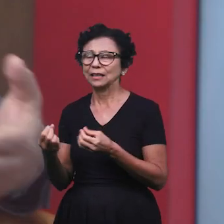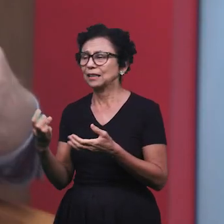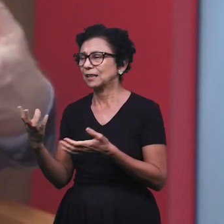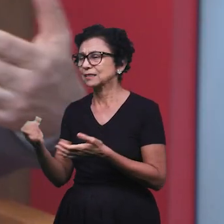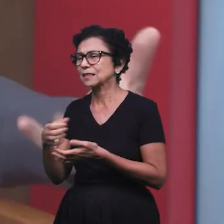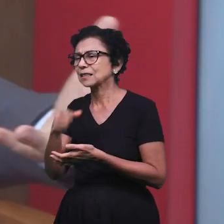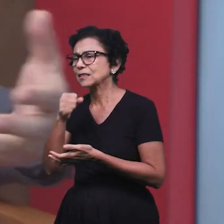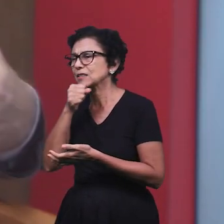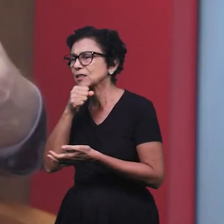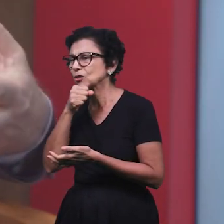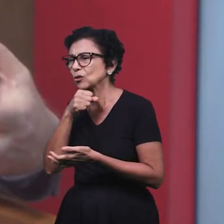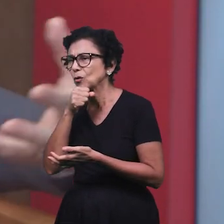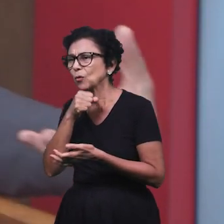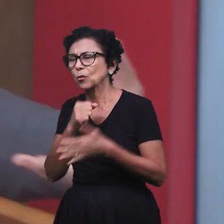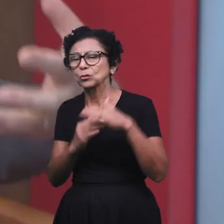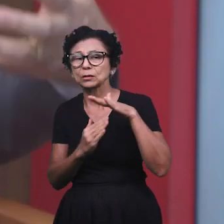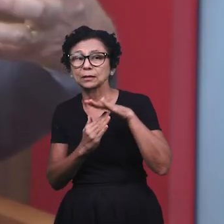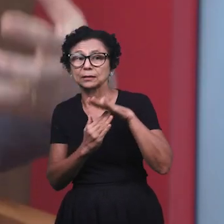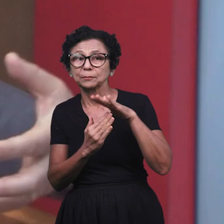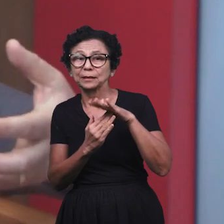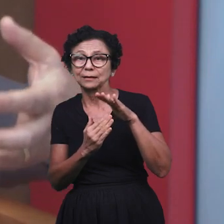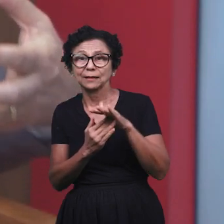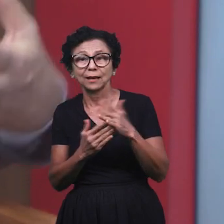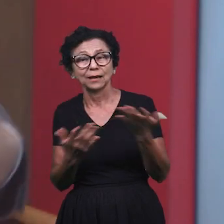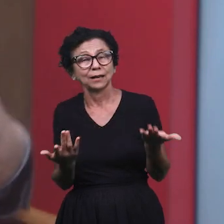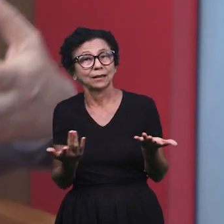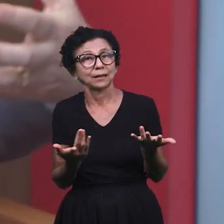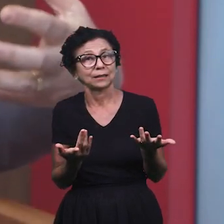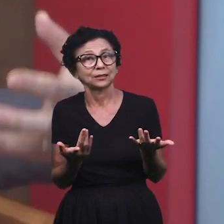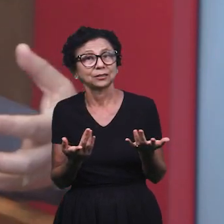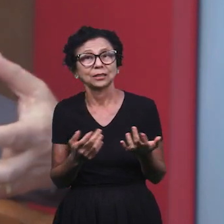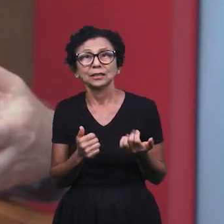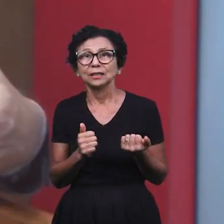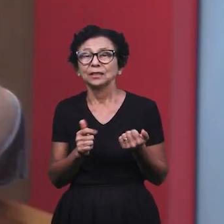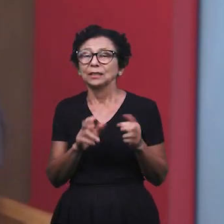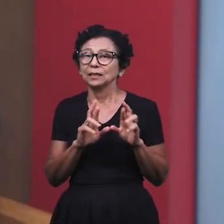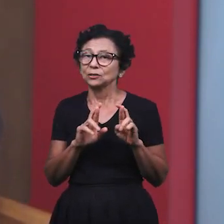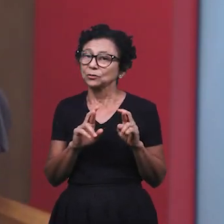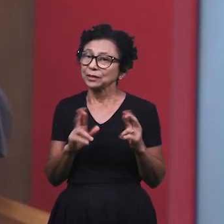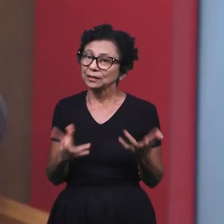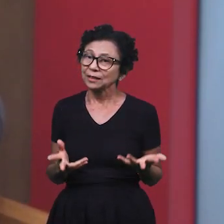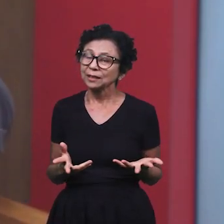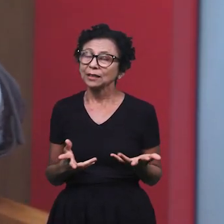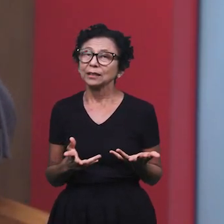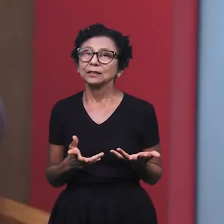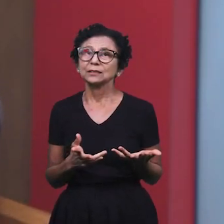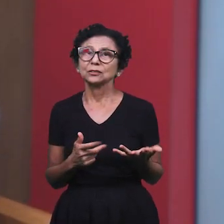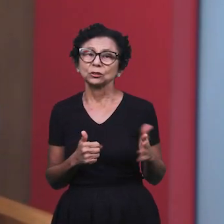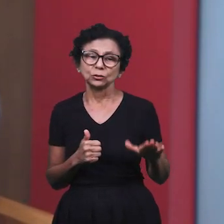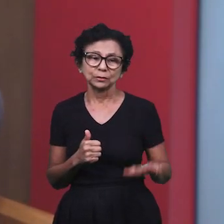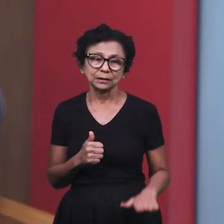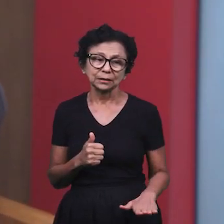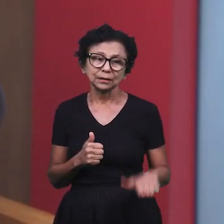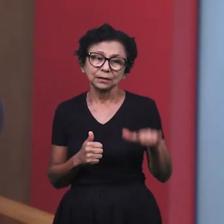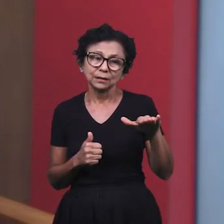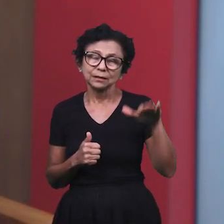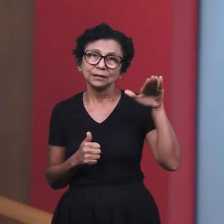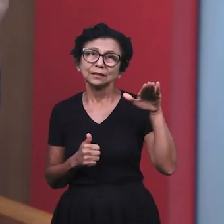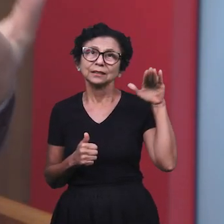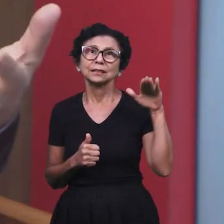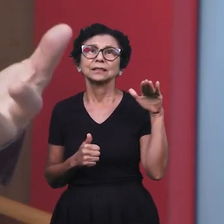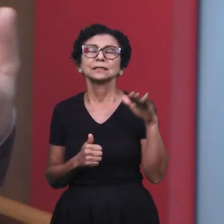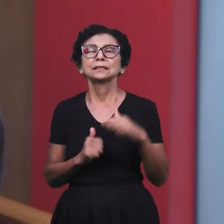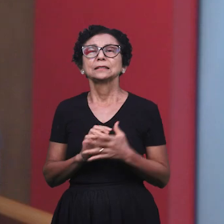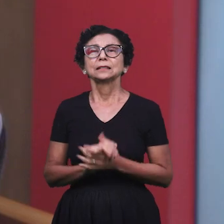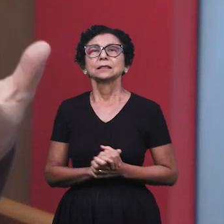idade, de algumas coisas, que não é como um jovem, não é como uma criança. Então, a criação dessa empatia,